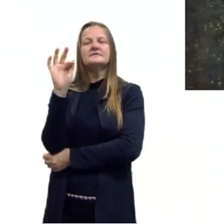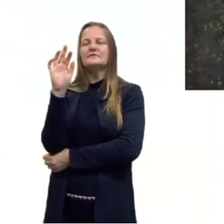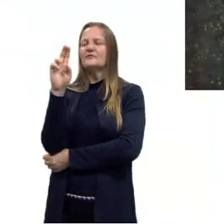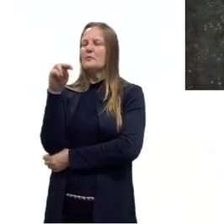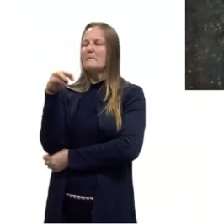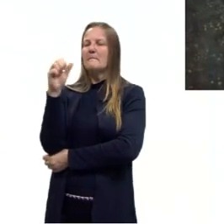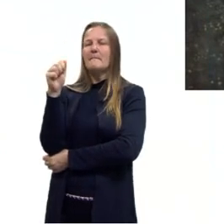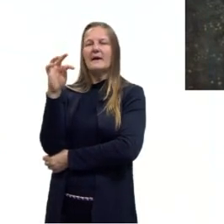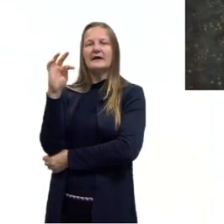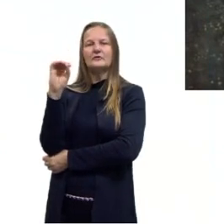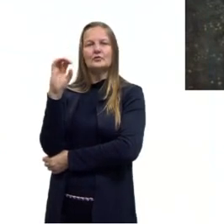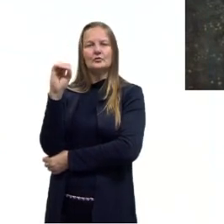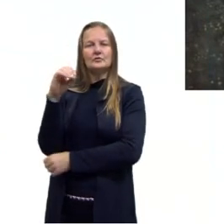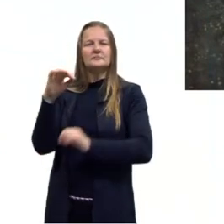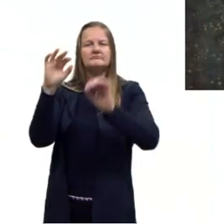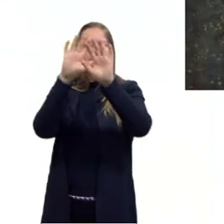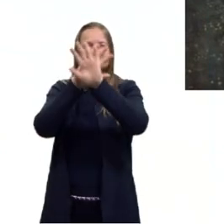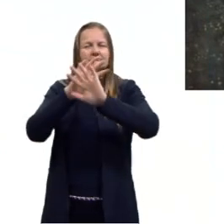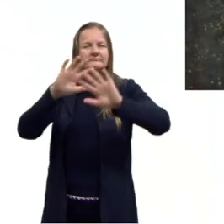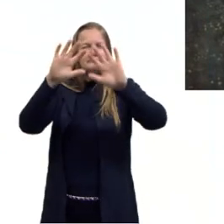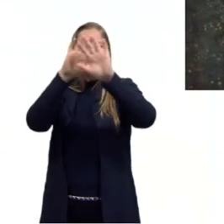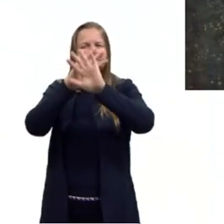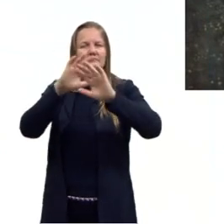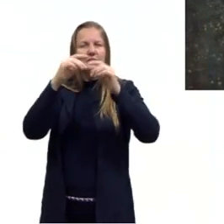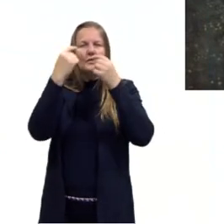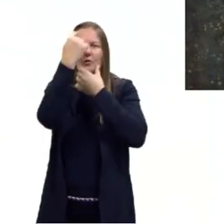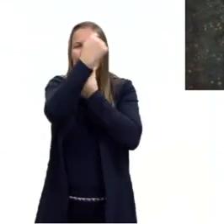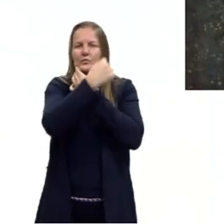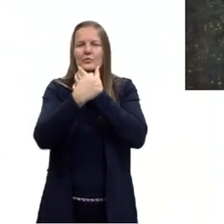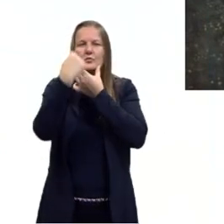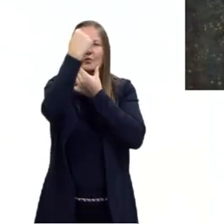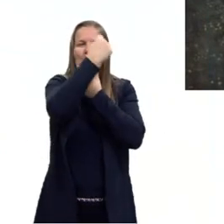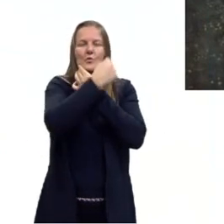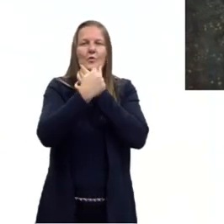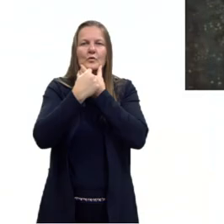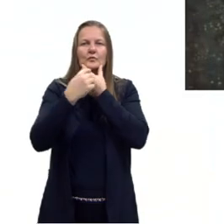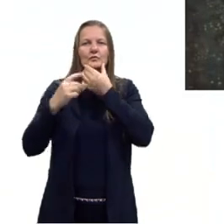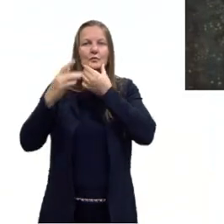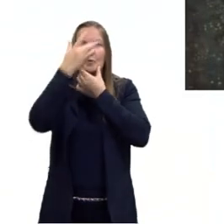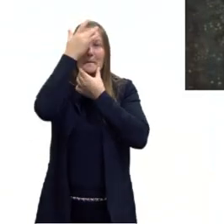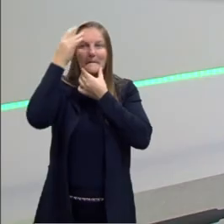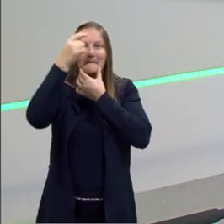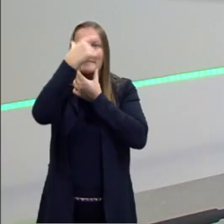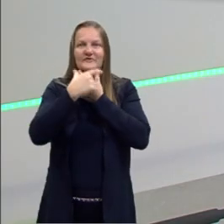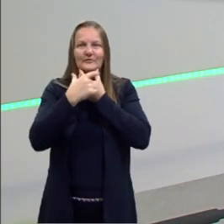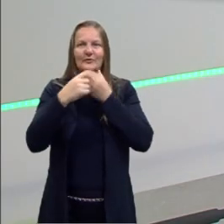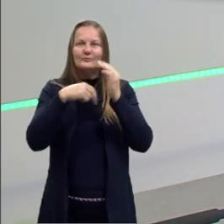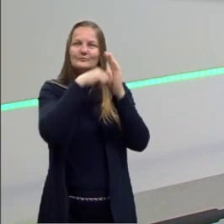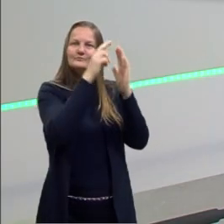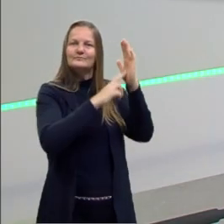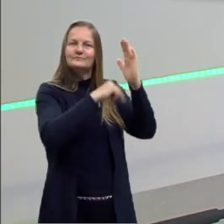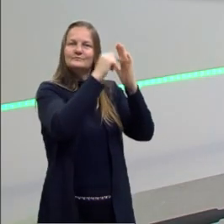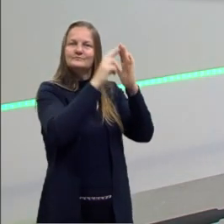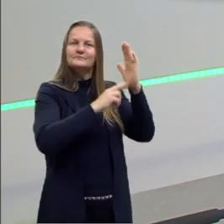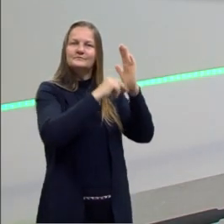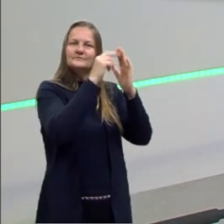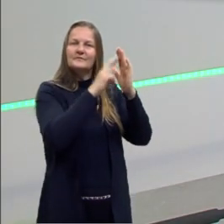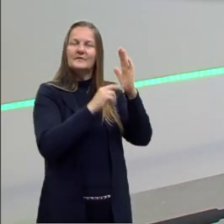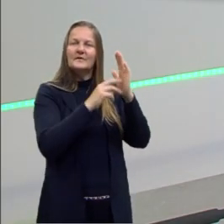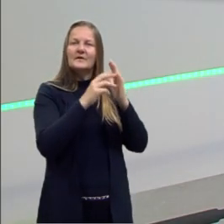é essa noção que a gente percebe no rosto das figuras humanas da pintura que é